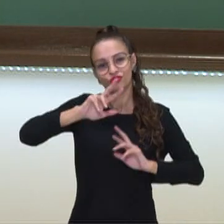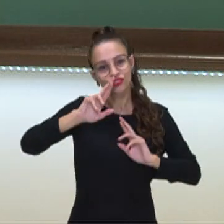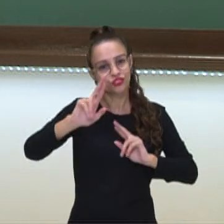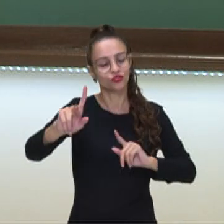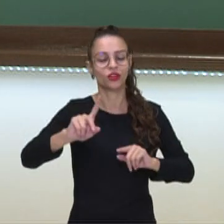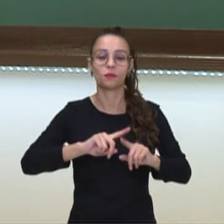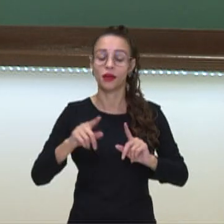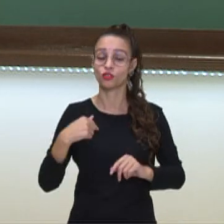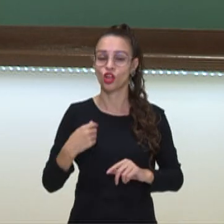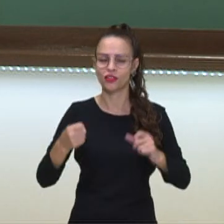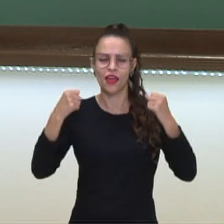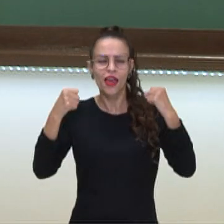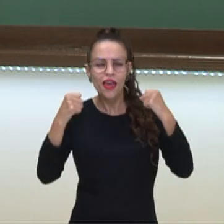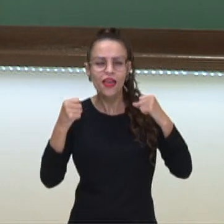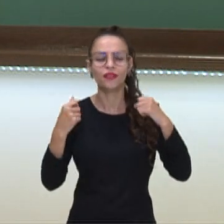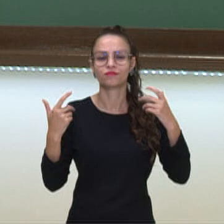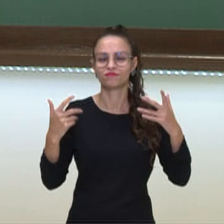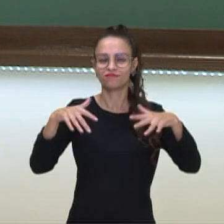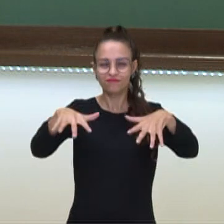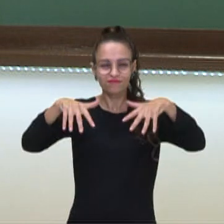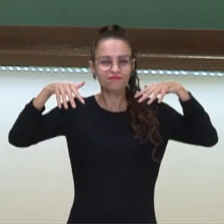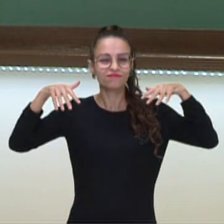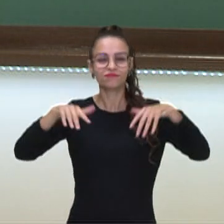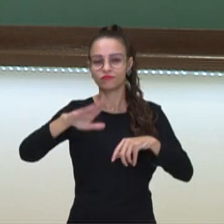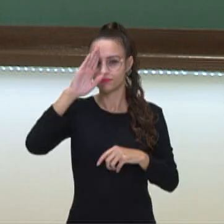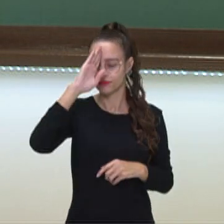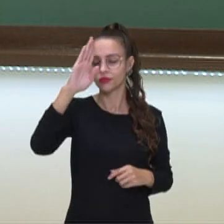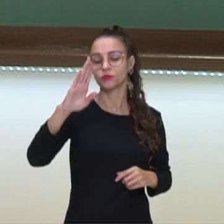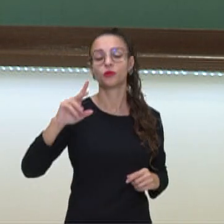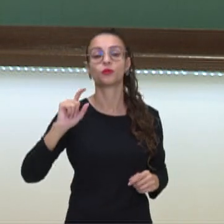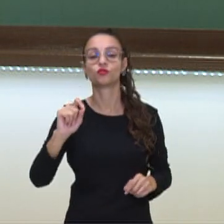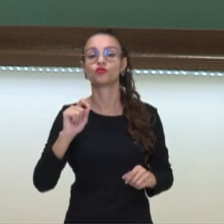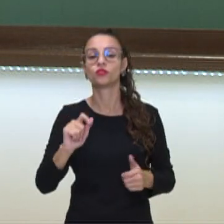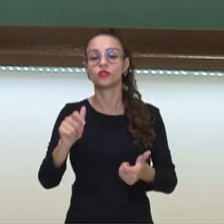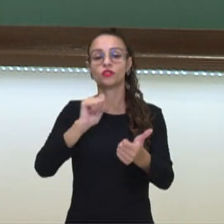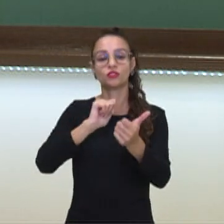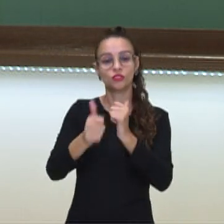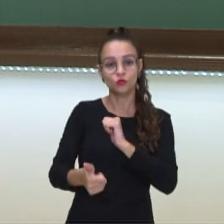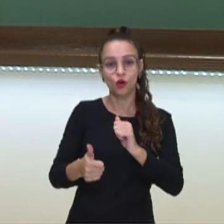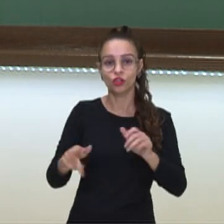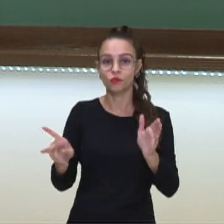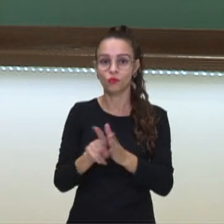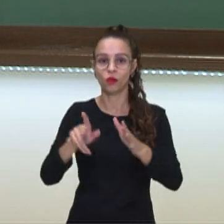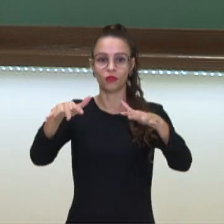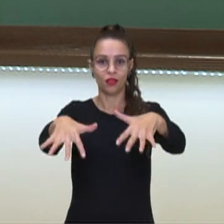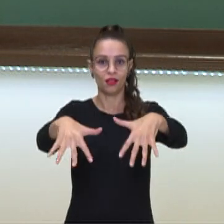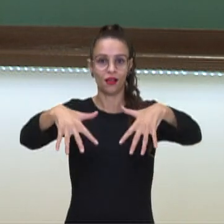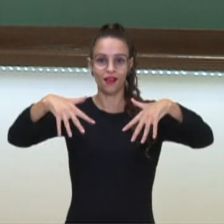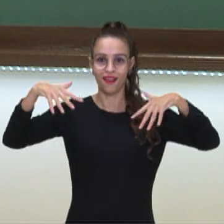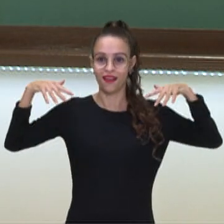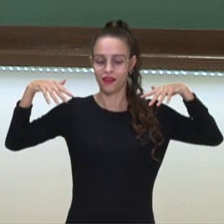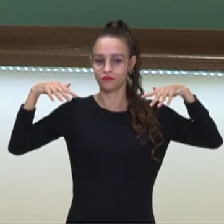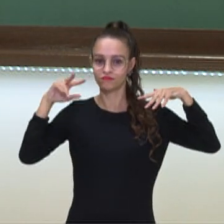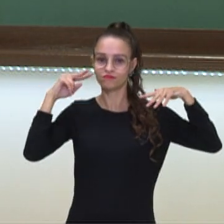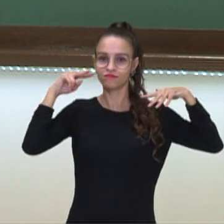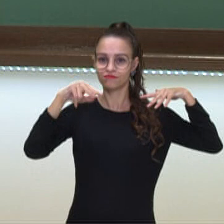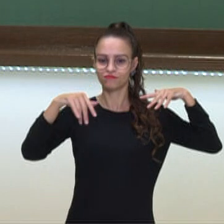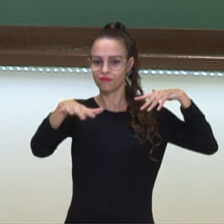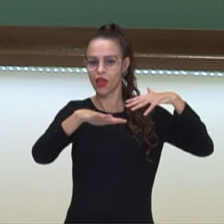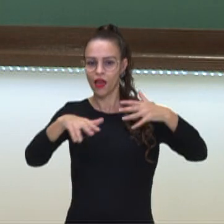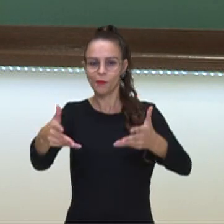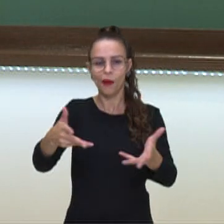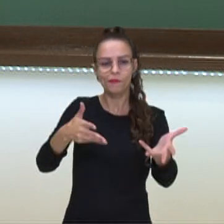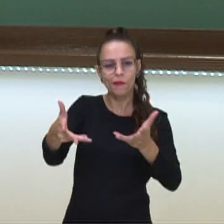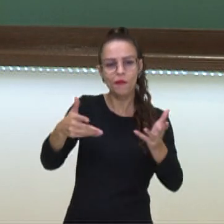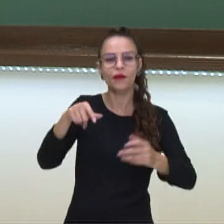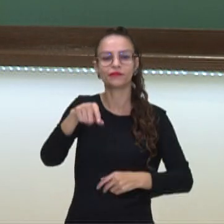como torcedores, principalmente esses esportes espetáculos, né? Os grandes espetáculos esportivos,